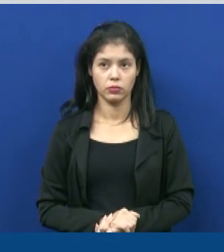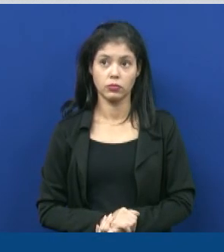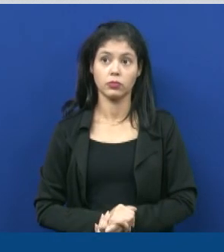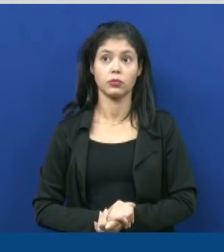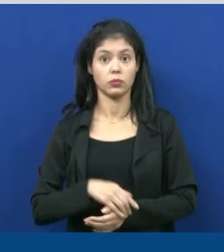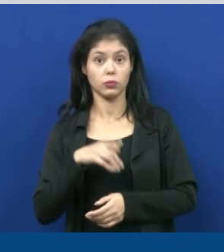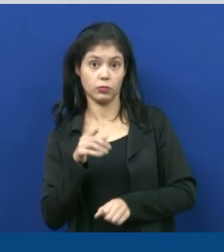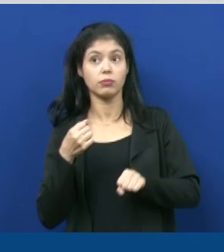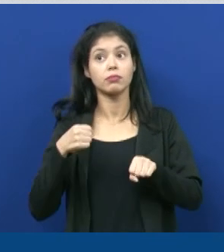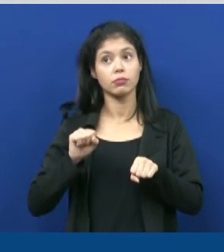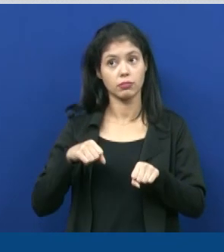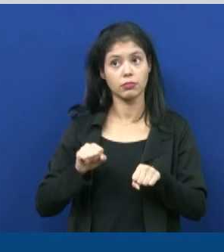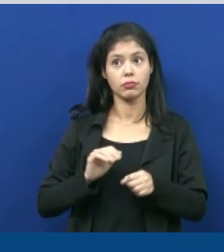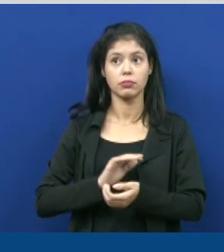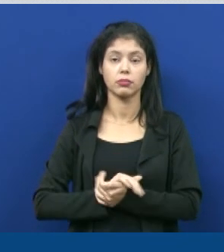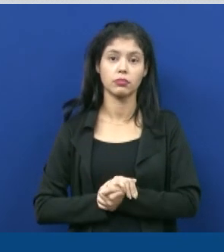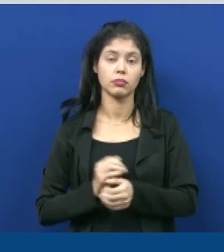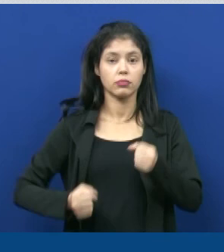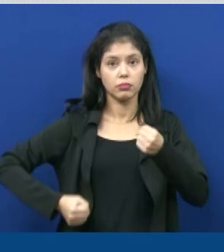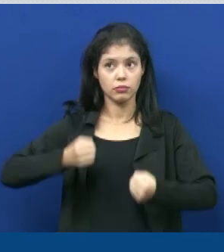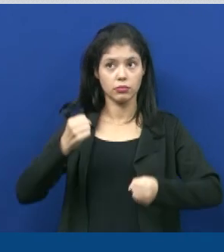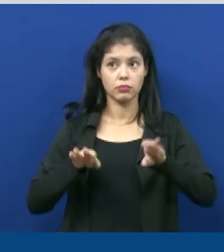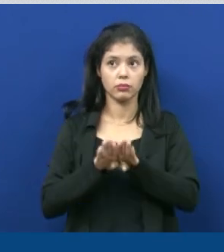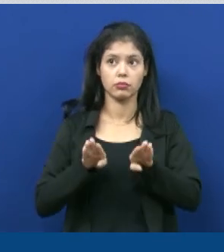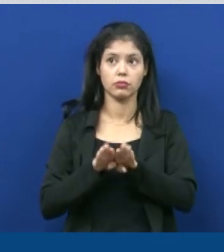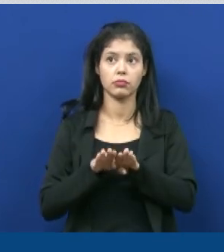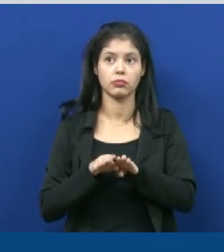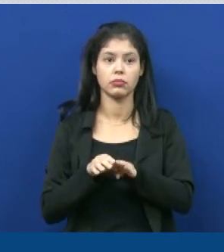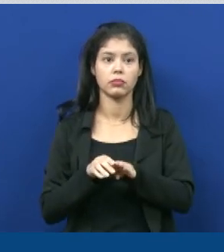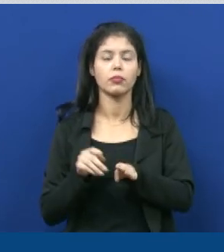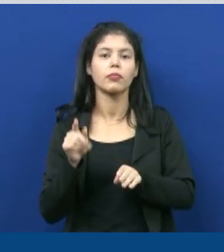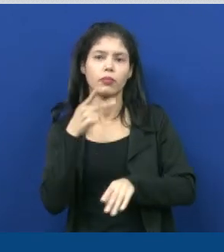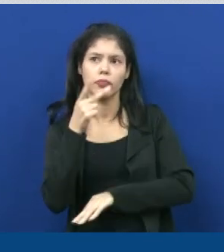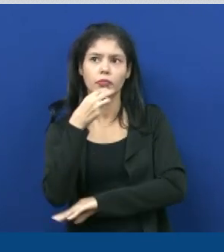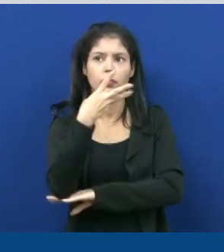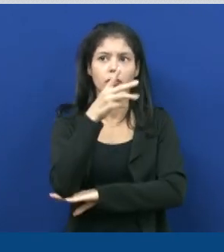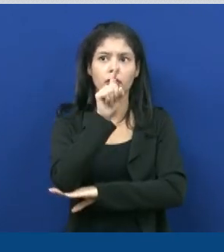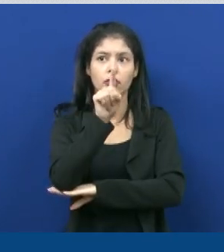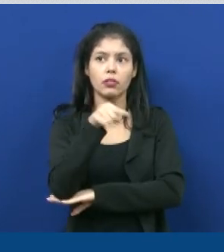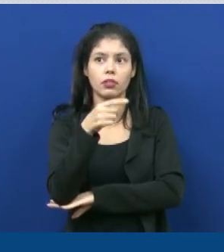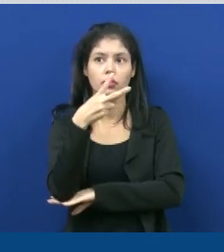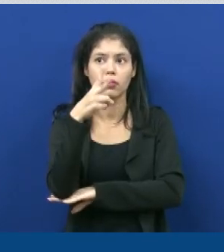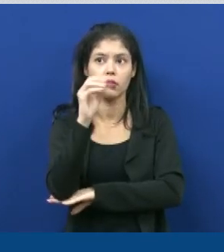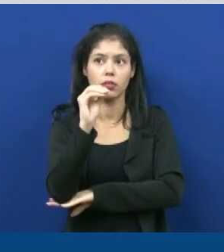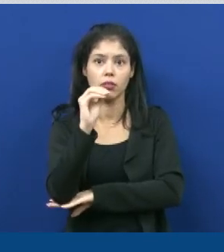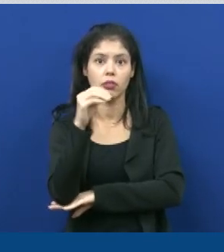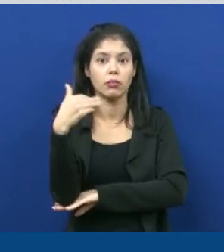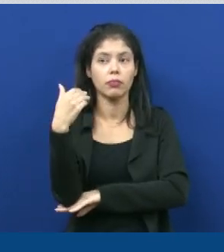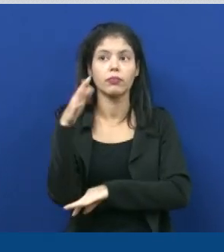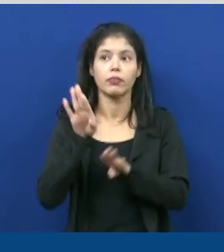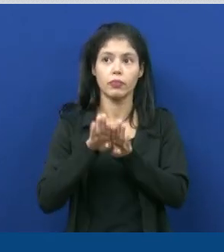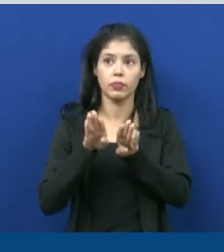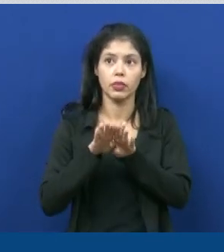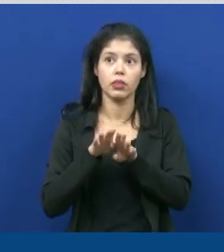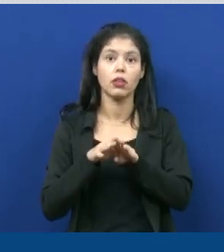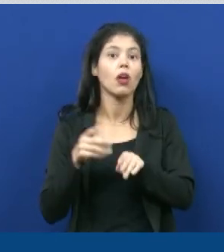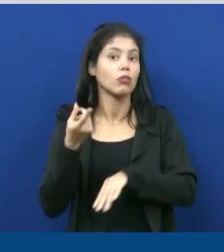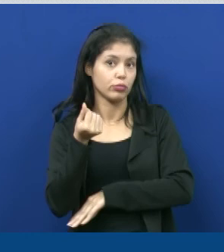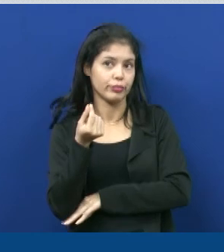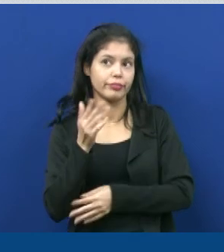Um motorista de táxi cobra R$ 3,50 de bandeira, valor fixo,